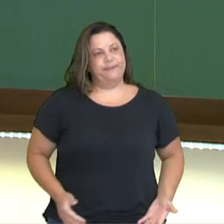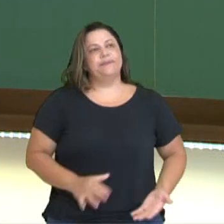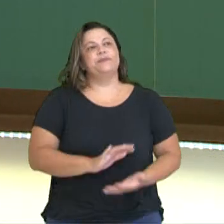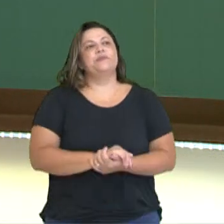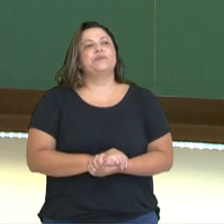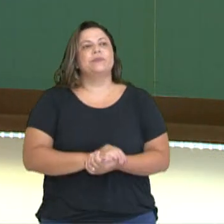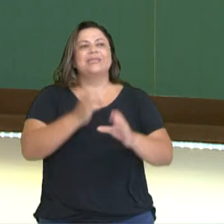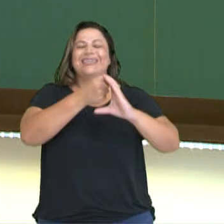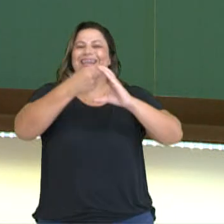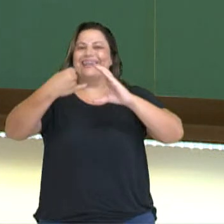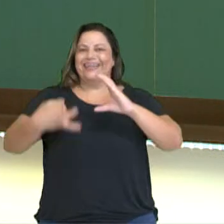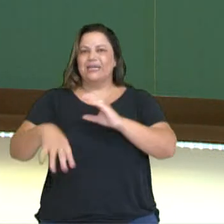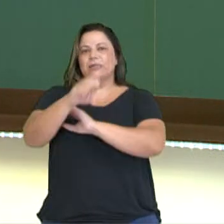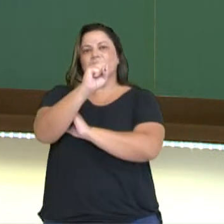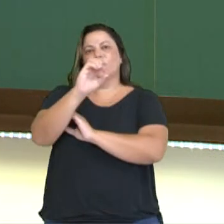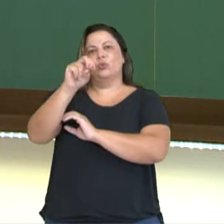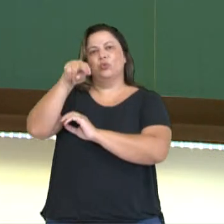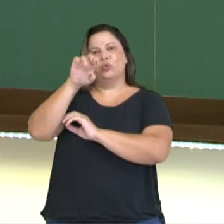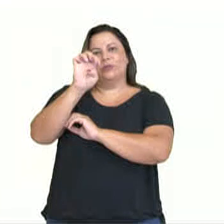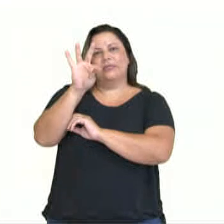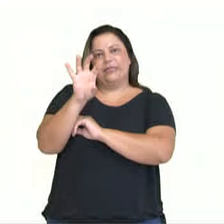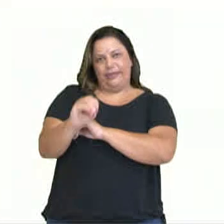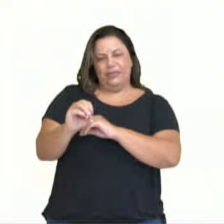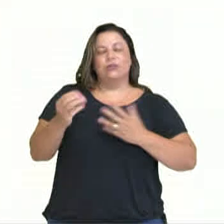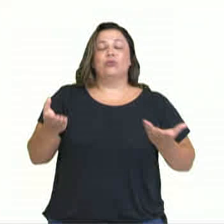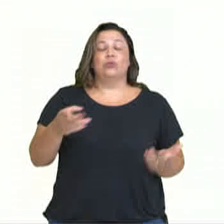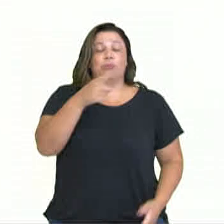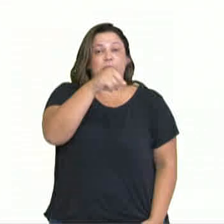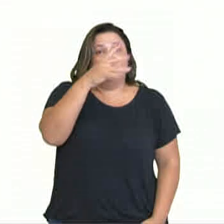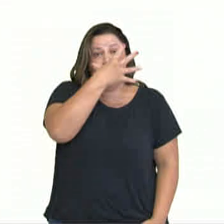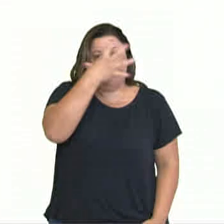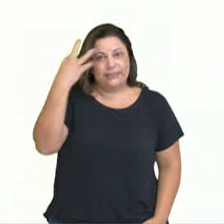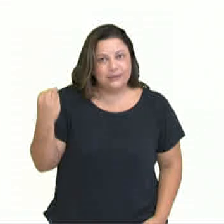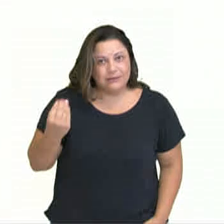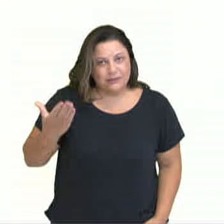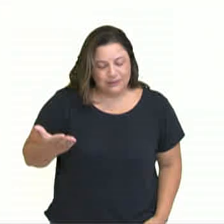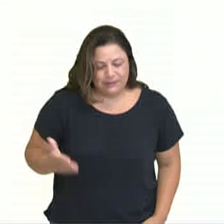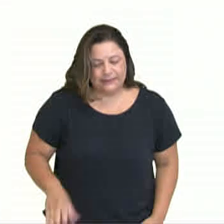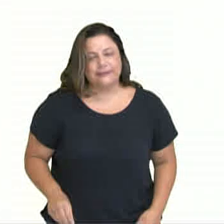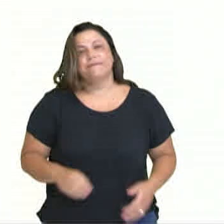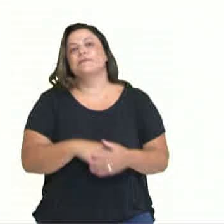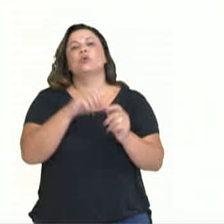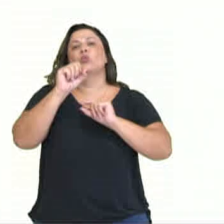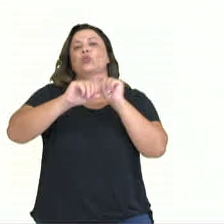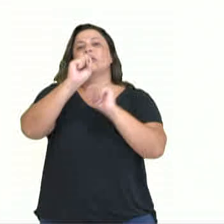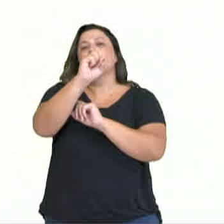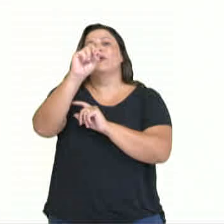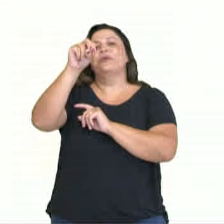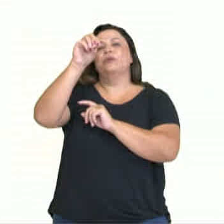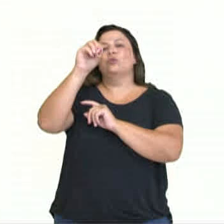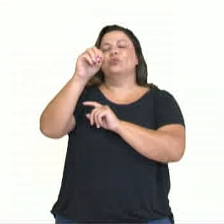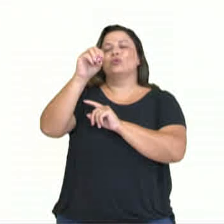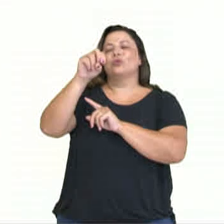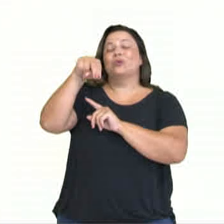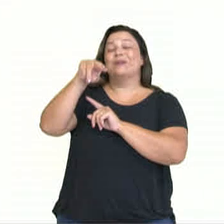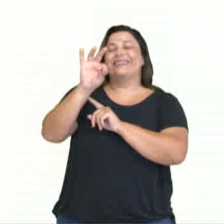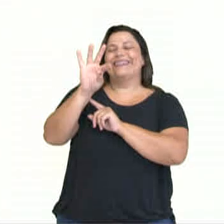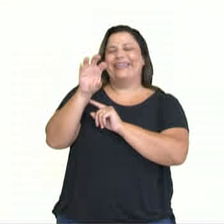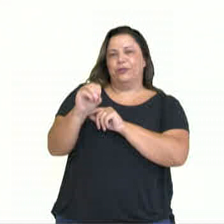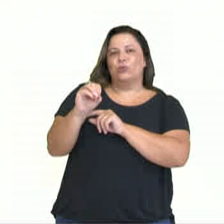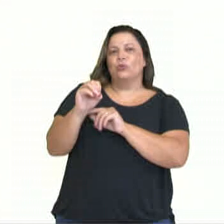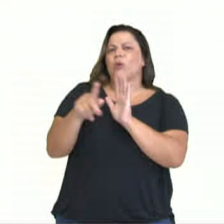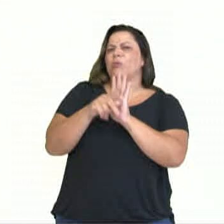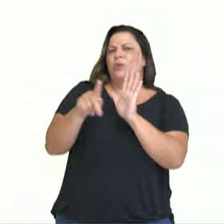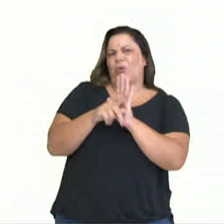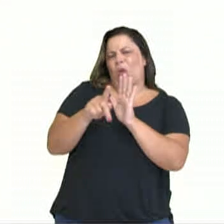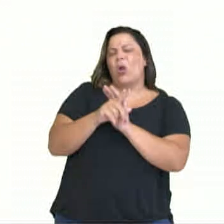Então, características do soneto, gente, para vocês não esquecerem mais. Soneto vem do italiano soneto, pequena canção